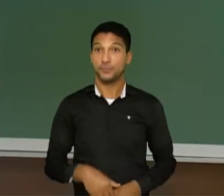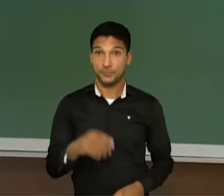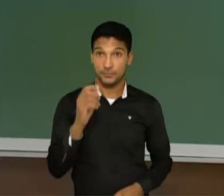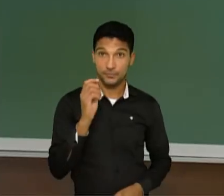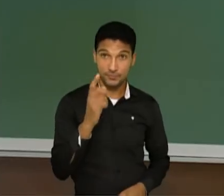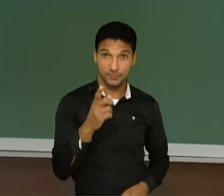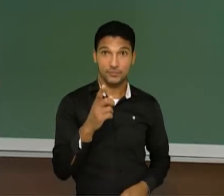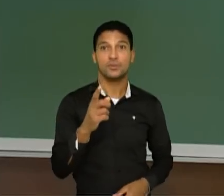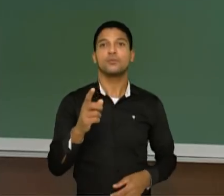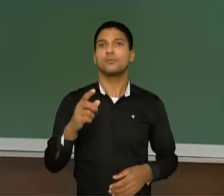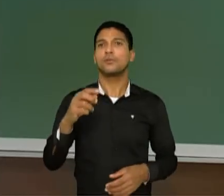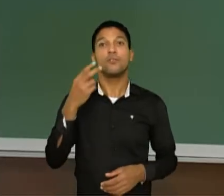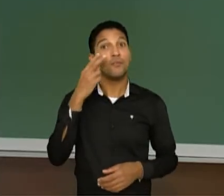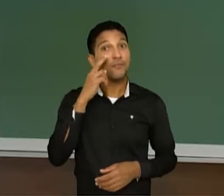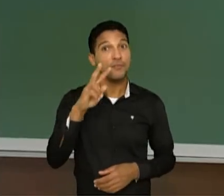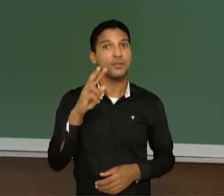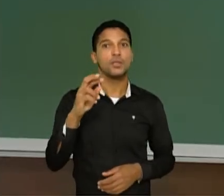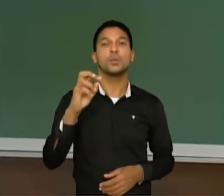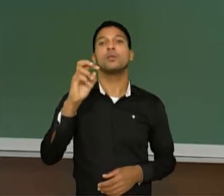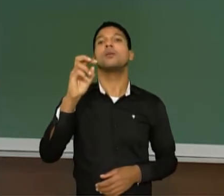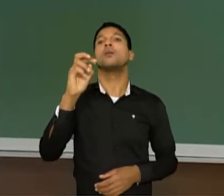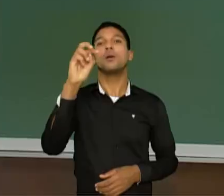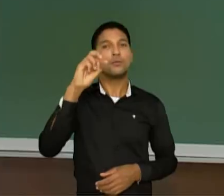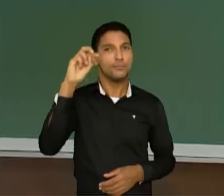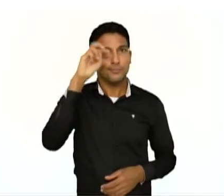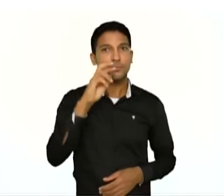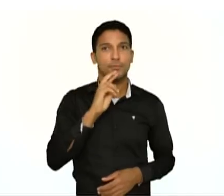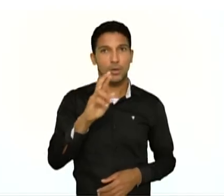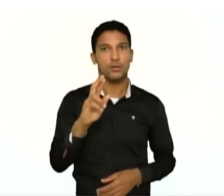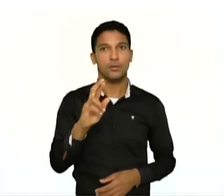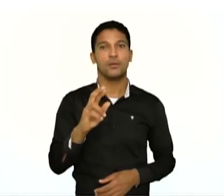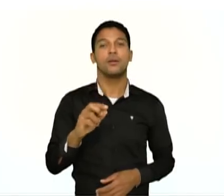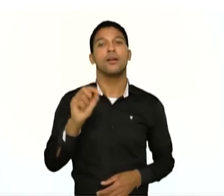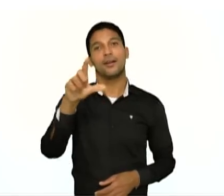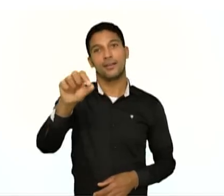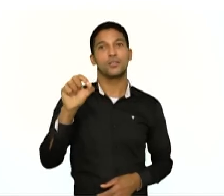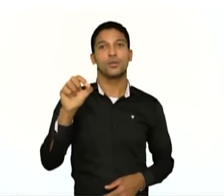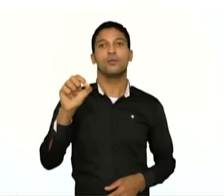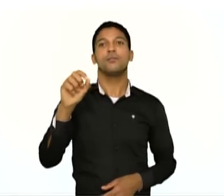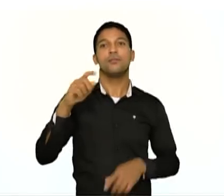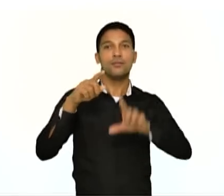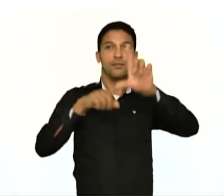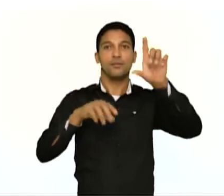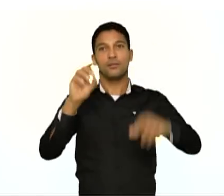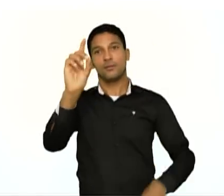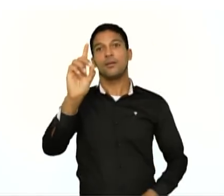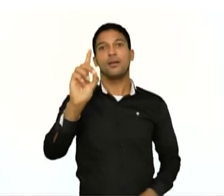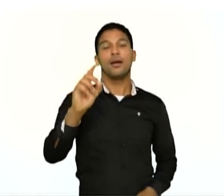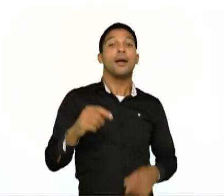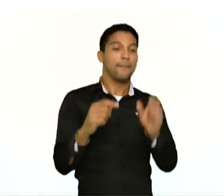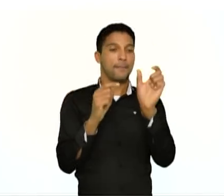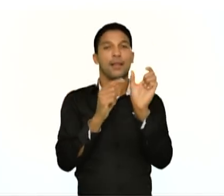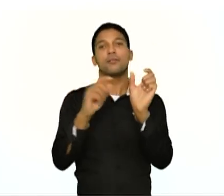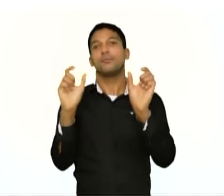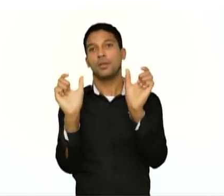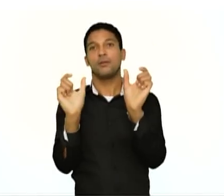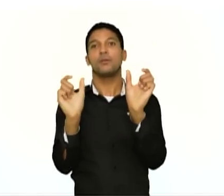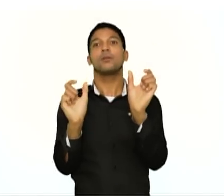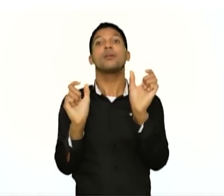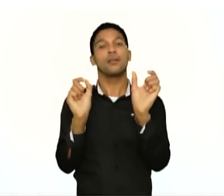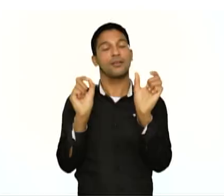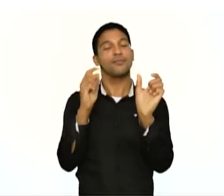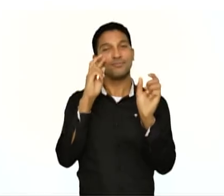E aí, galera, vamos verificar como que ficou. Então, quem se lembrou, né, assinalou a letra D, que a palavra é composta por vídeo